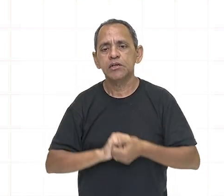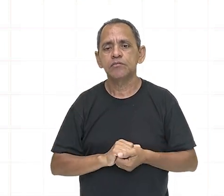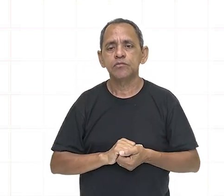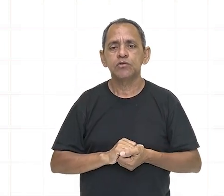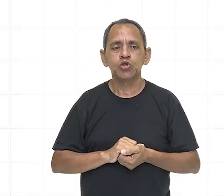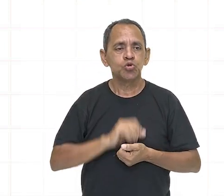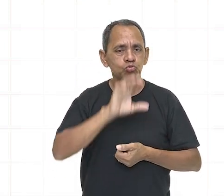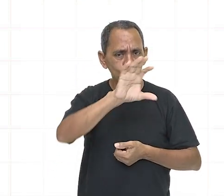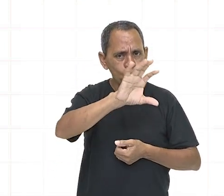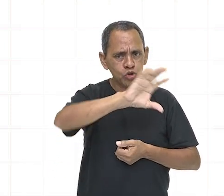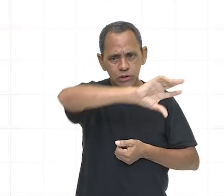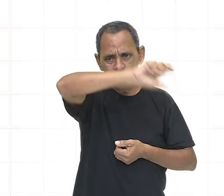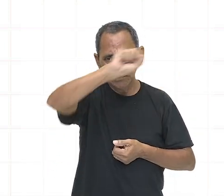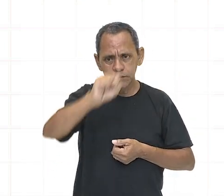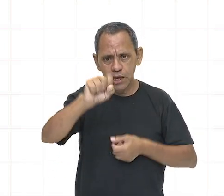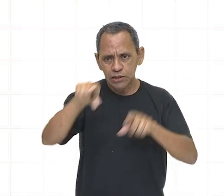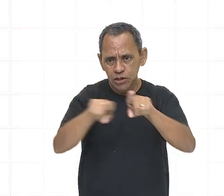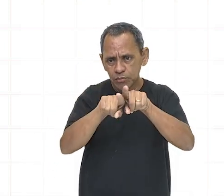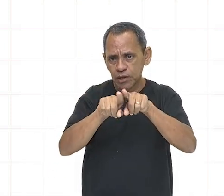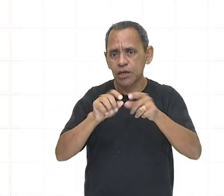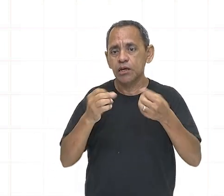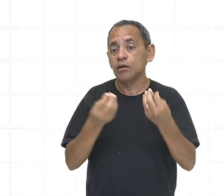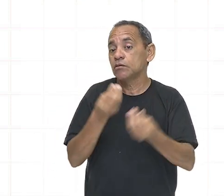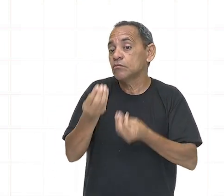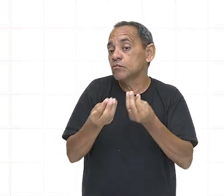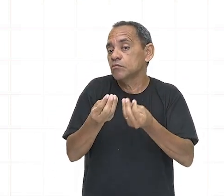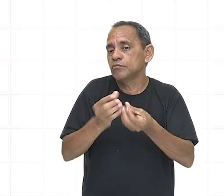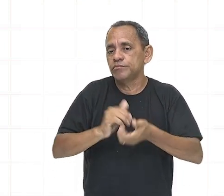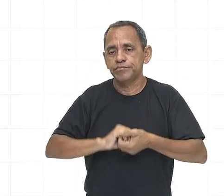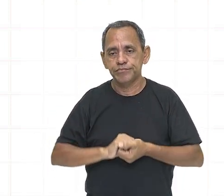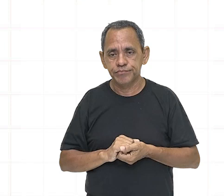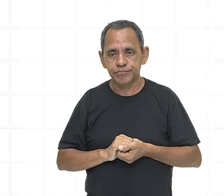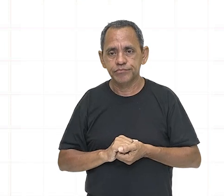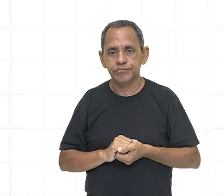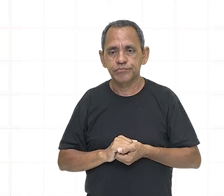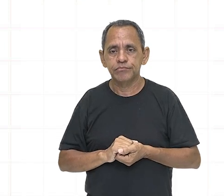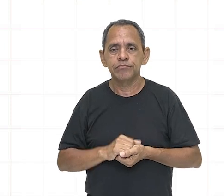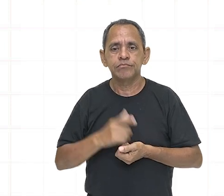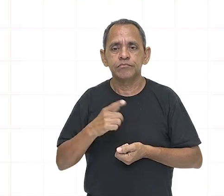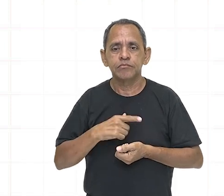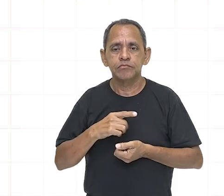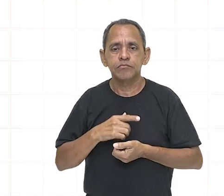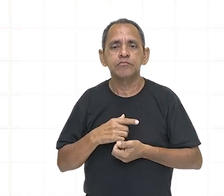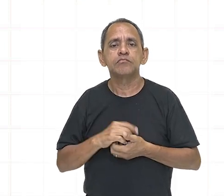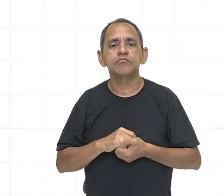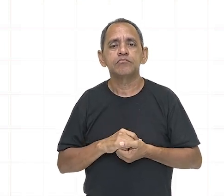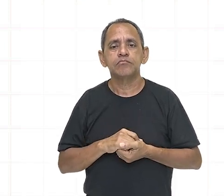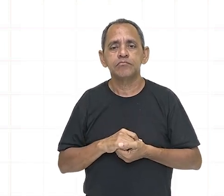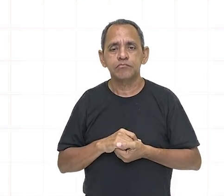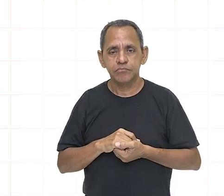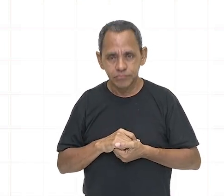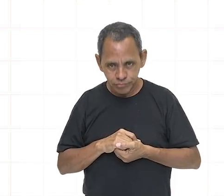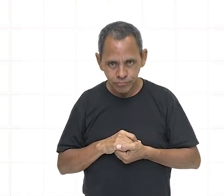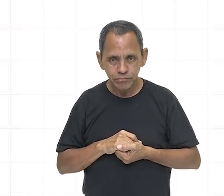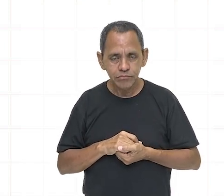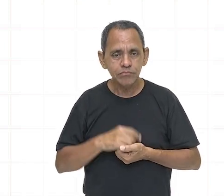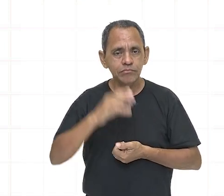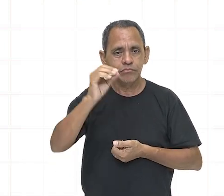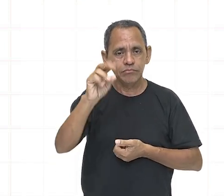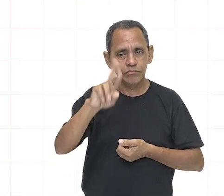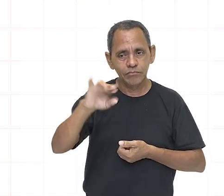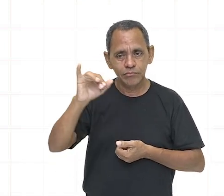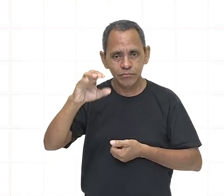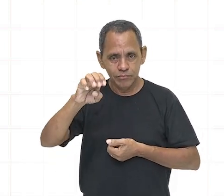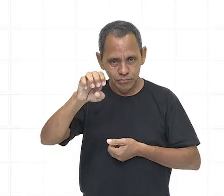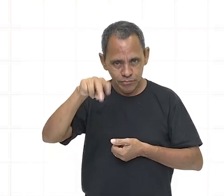O continente asiático e também pegando aí a parte do Oriente Médio, tá? Então,